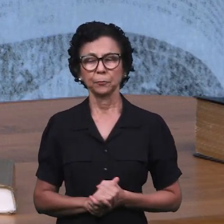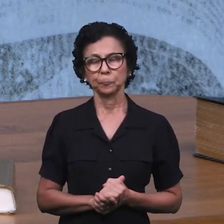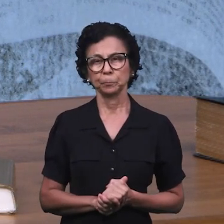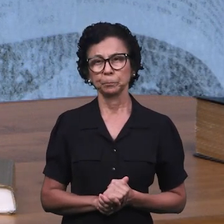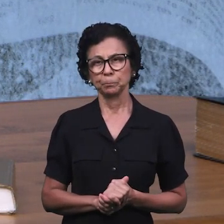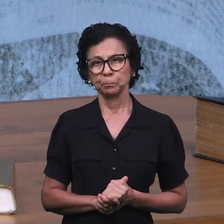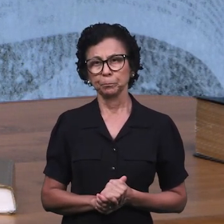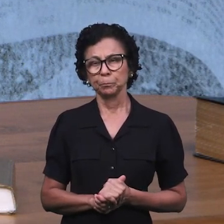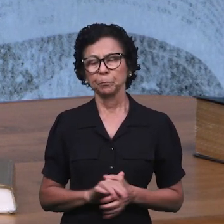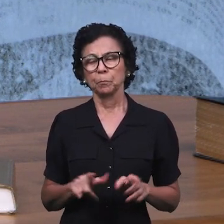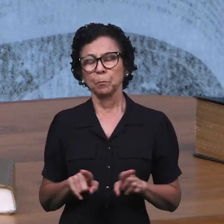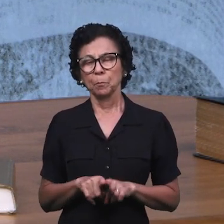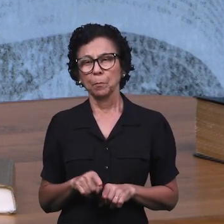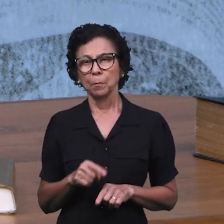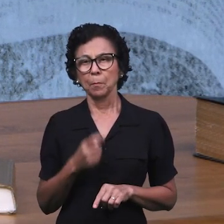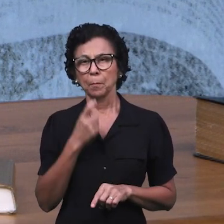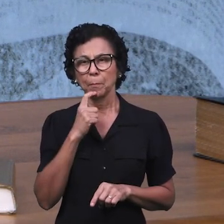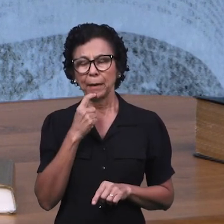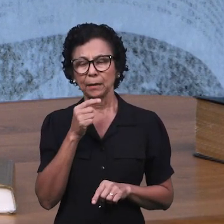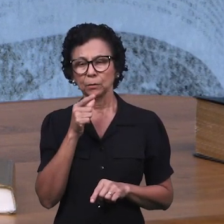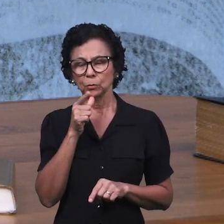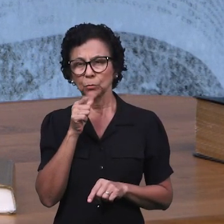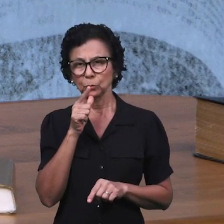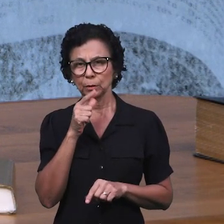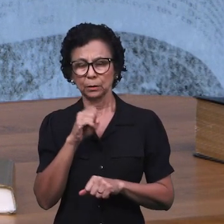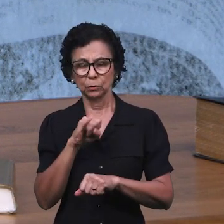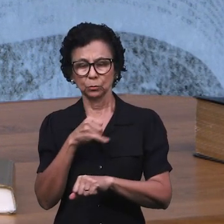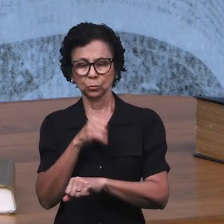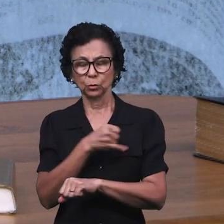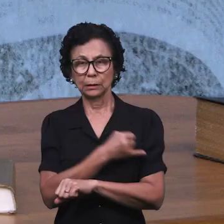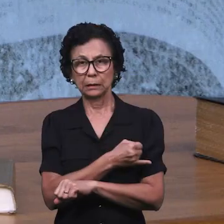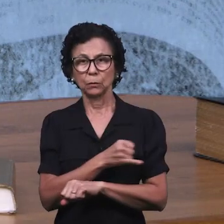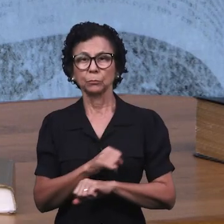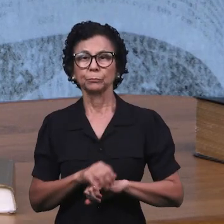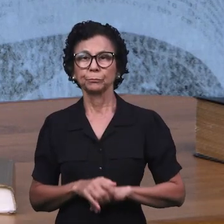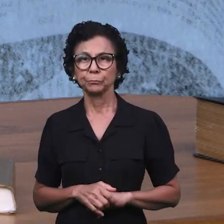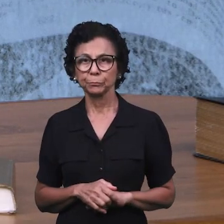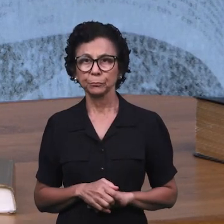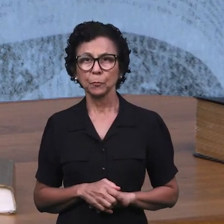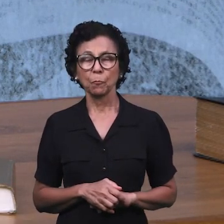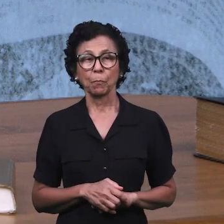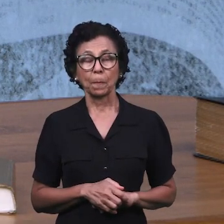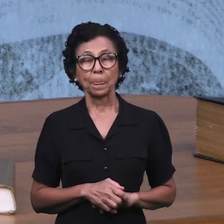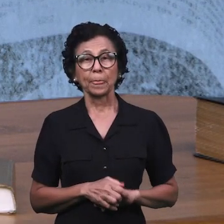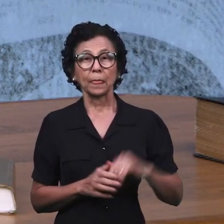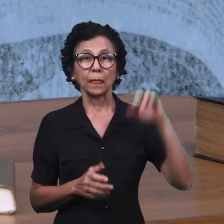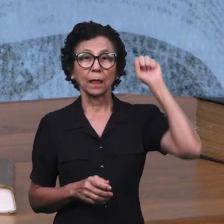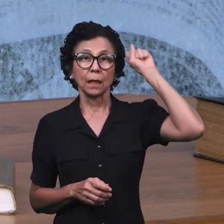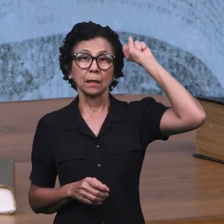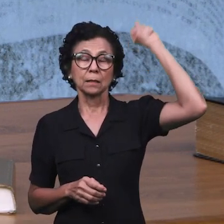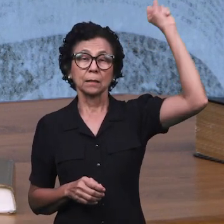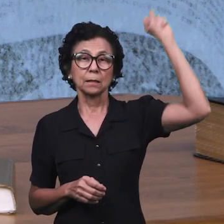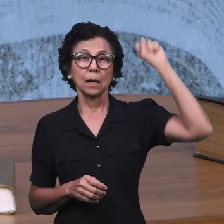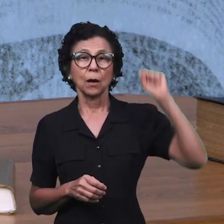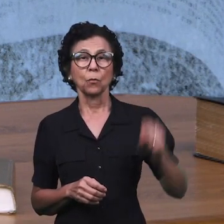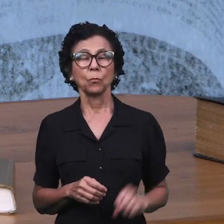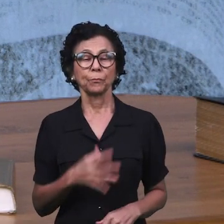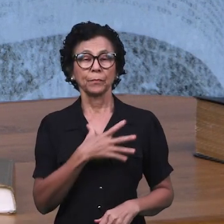Jordão, que os homens de Israel fugiram e que Saul e seus filhos estavam mortos,